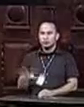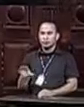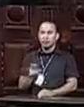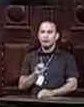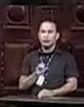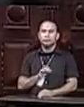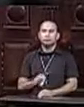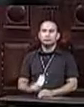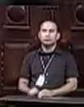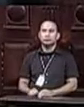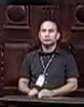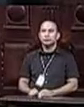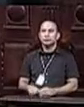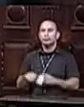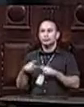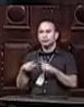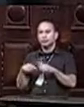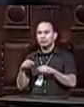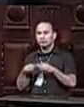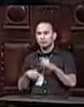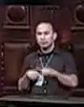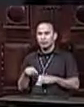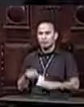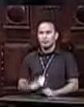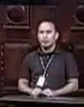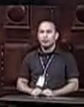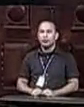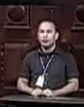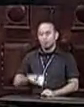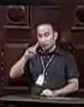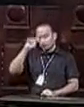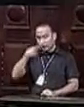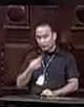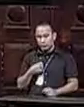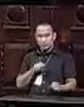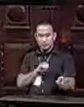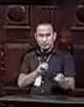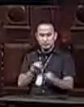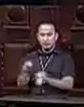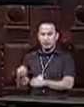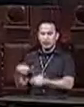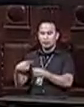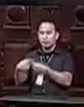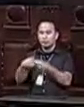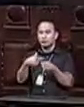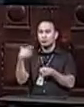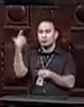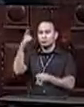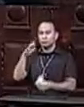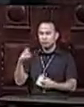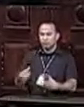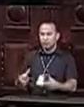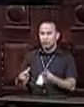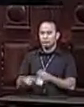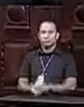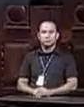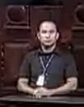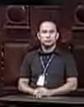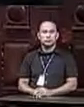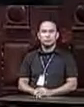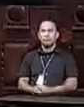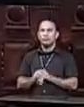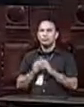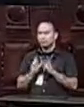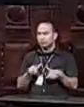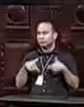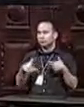disciplina para não perderem a sua lotação nas escolas, ou são obrigados a lecionar em outros municípios, em outras regiões, também de forma arbitrária,